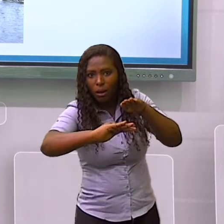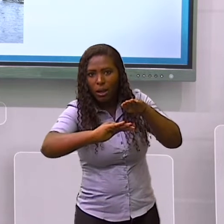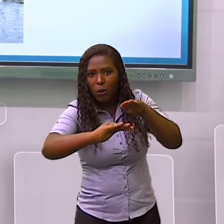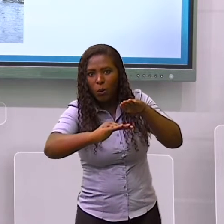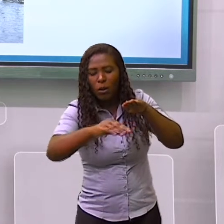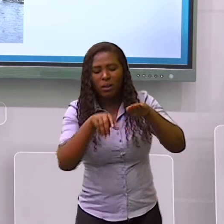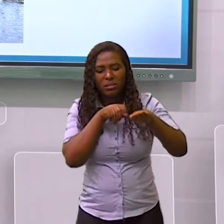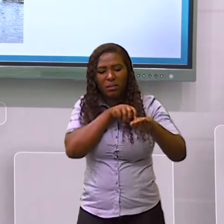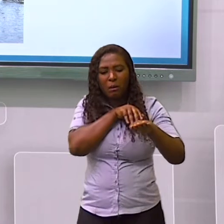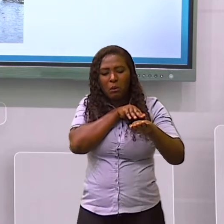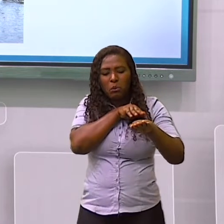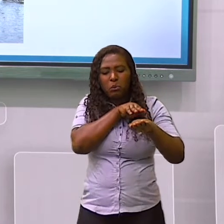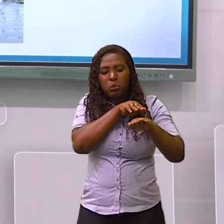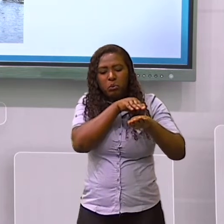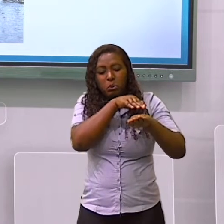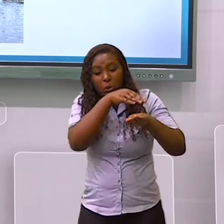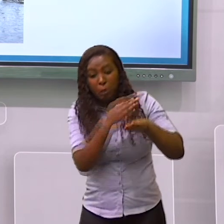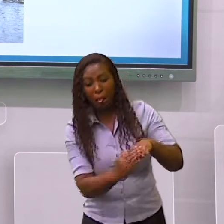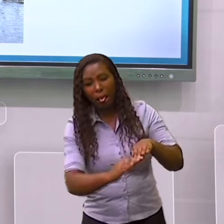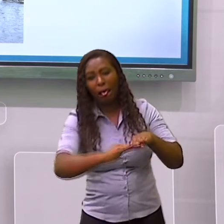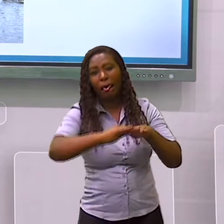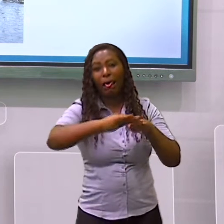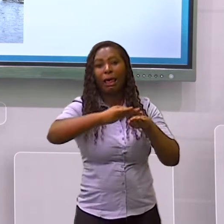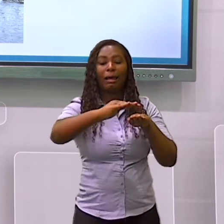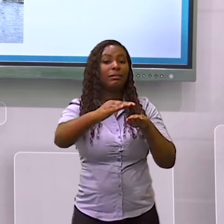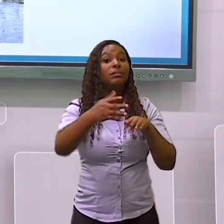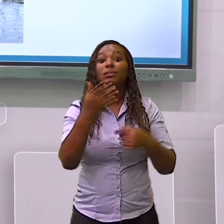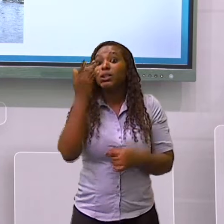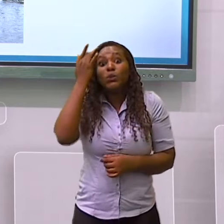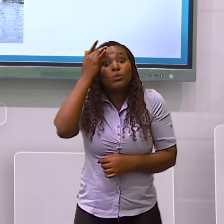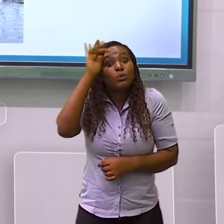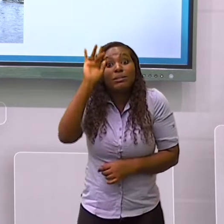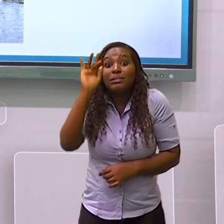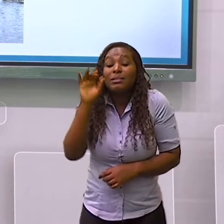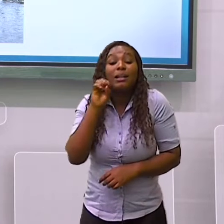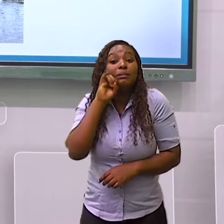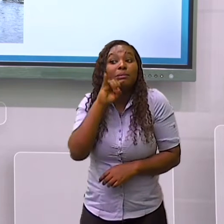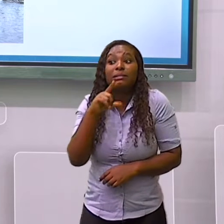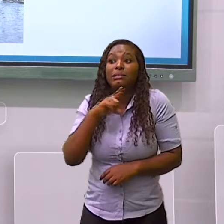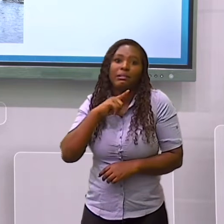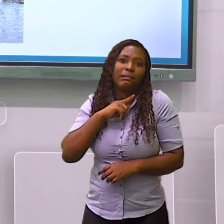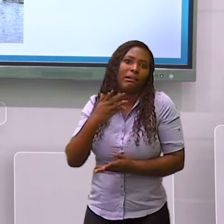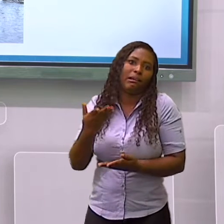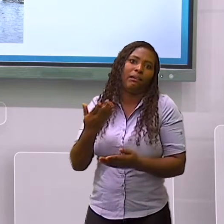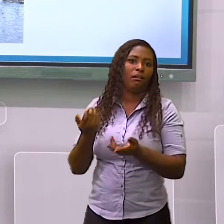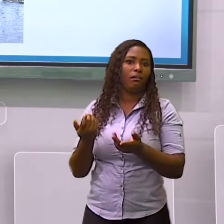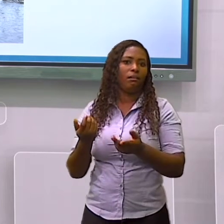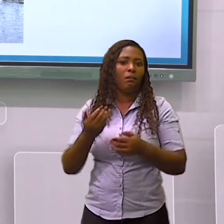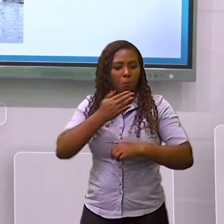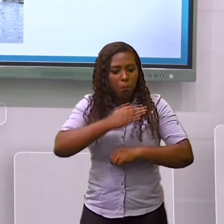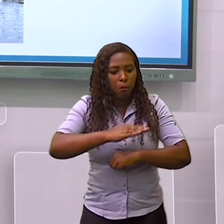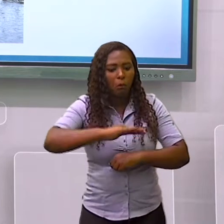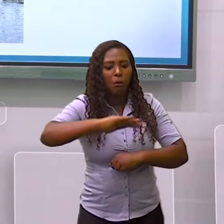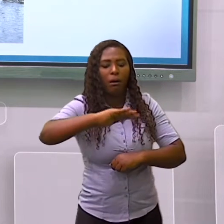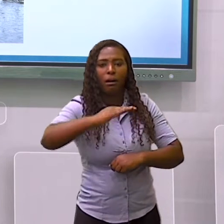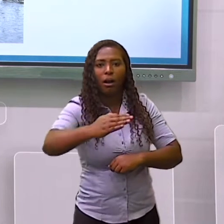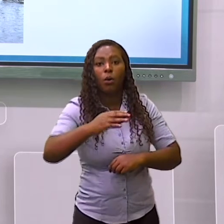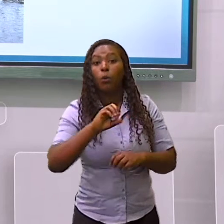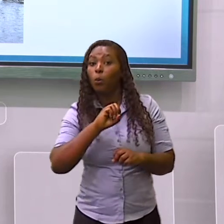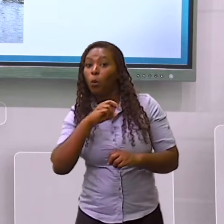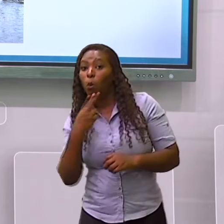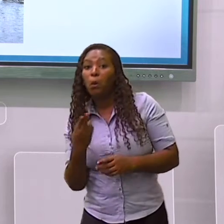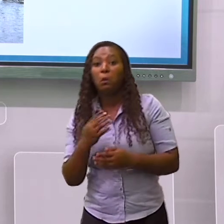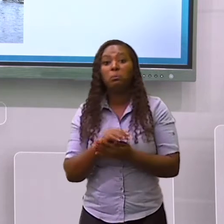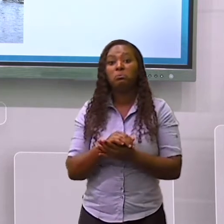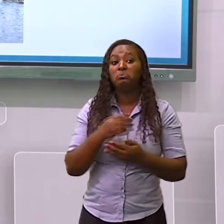a força da água, ela é difícil saber se tem buraco ou obstáculos. Quando